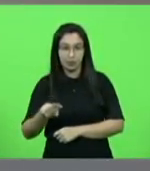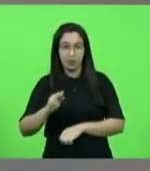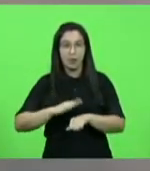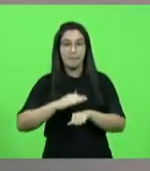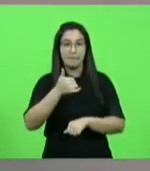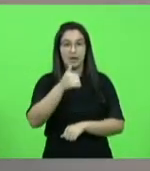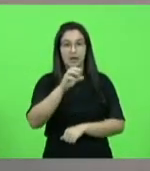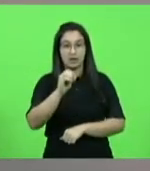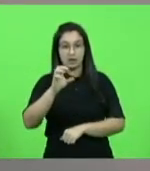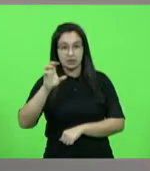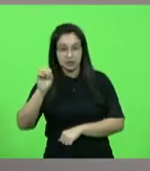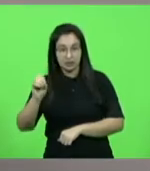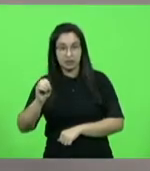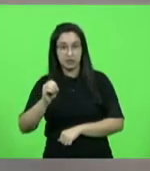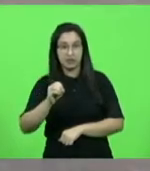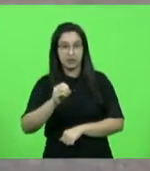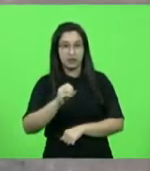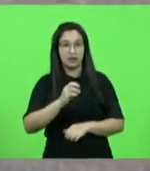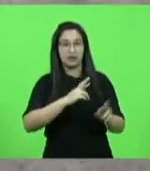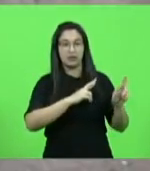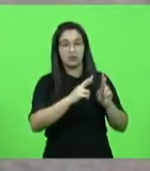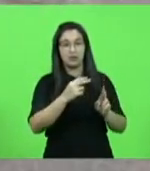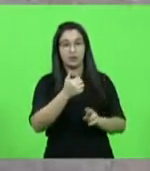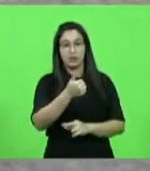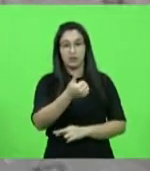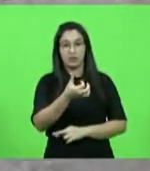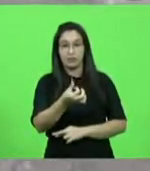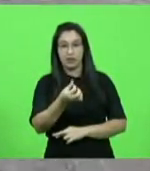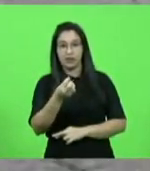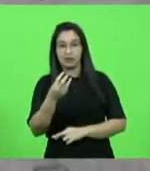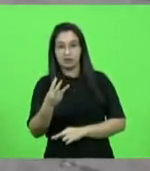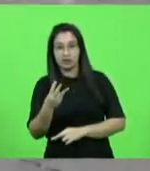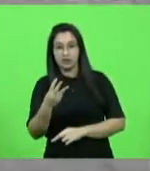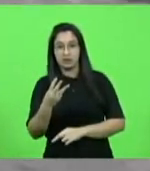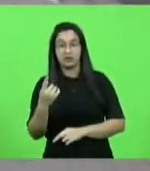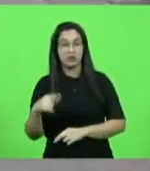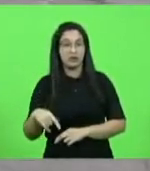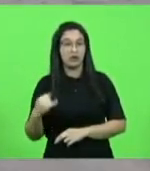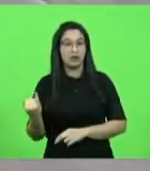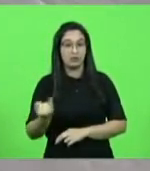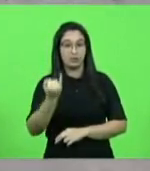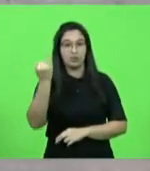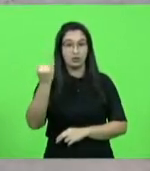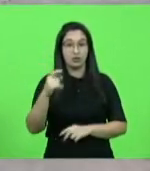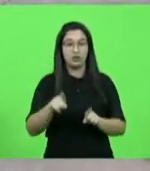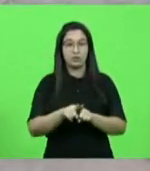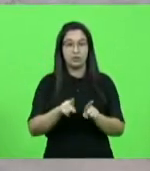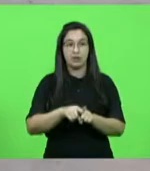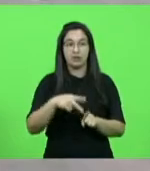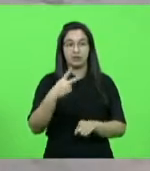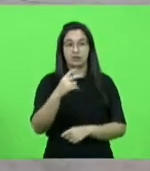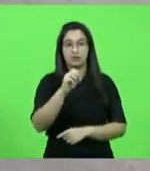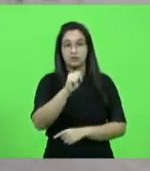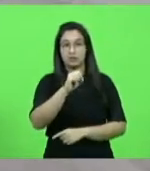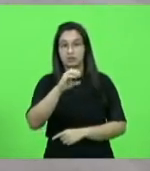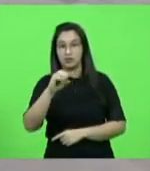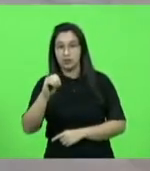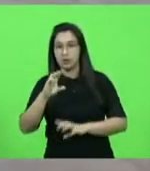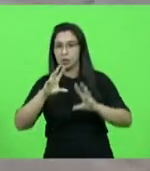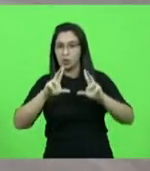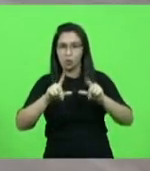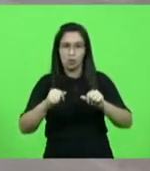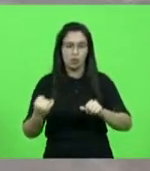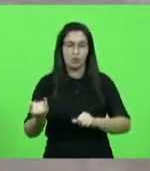a 163, que é tão importante qual, para 280. Tudo é importante, mas